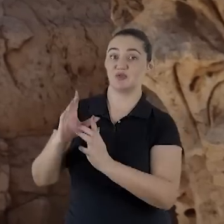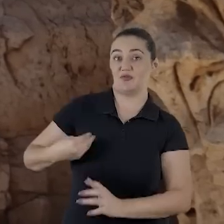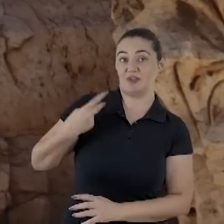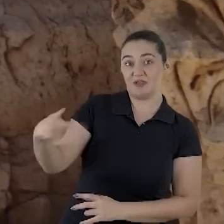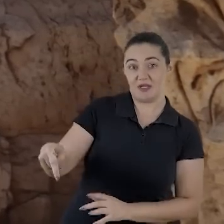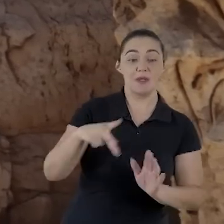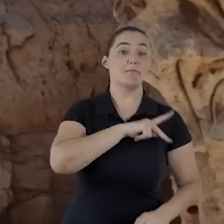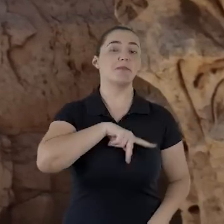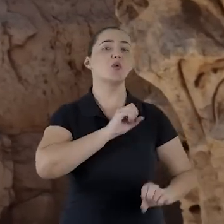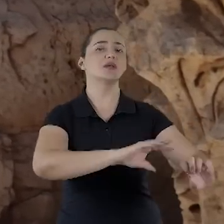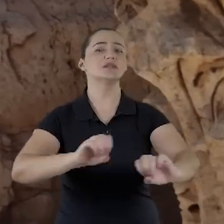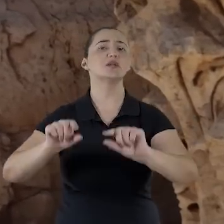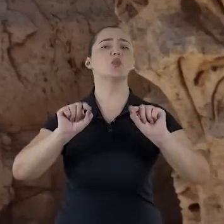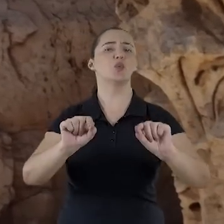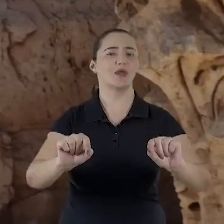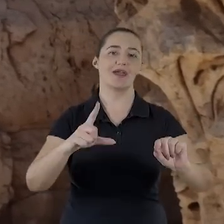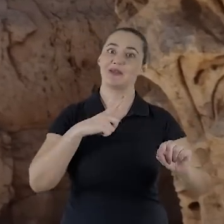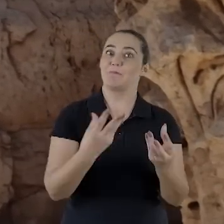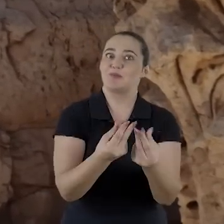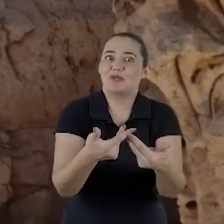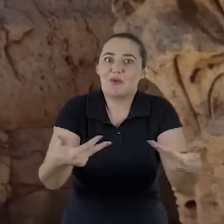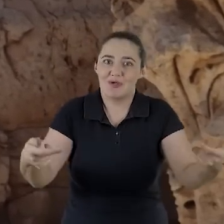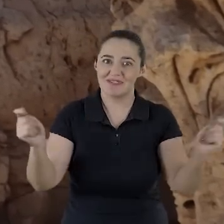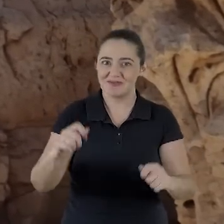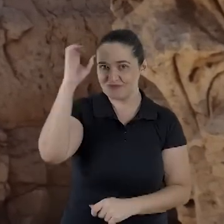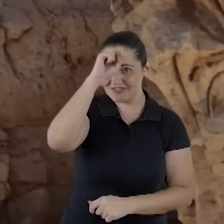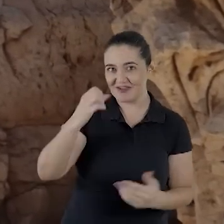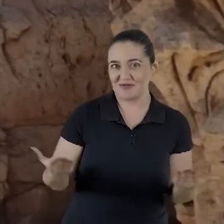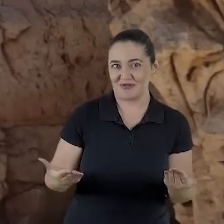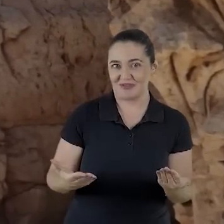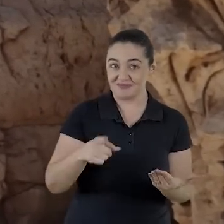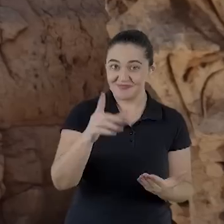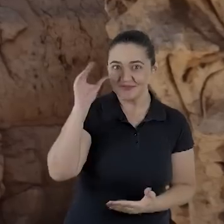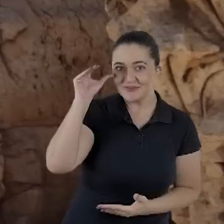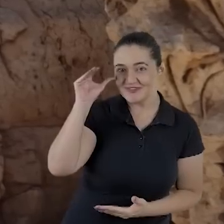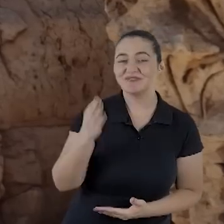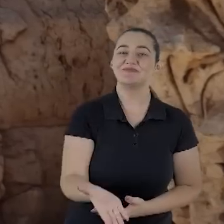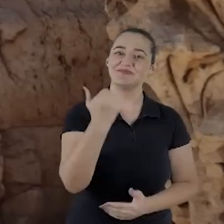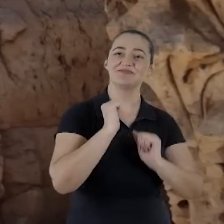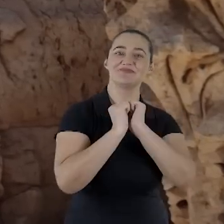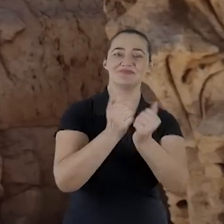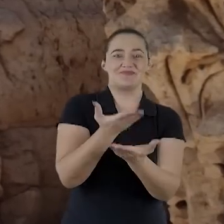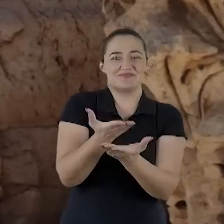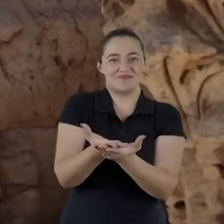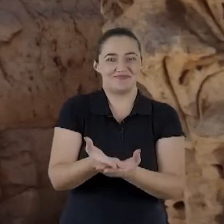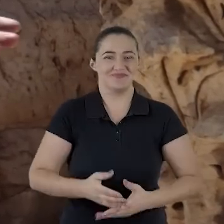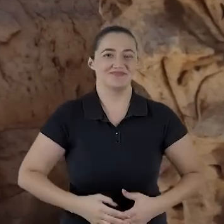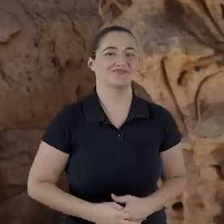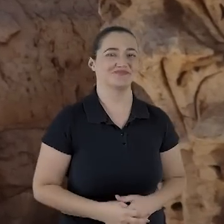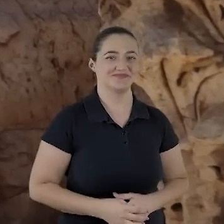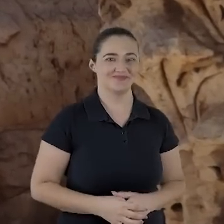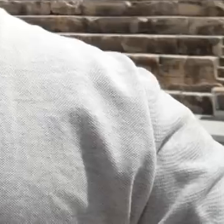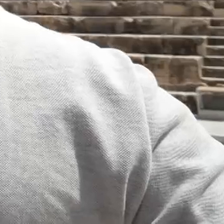Eu posso afirmar que há muita verdade extraída destas ruínas. Você ficou curioso? Então não sai daí porque Evidências está